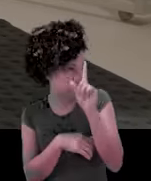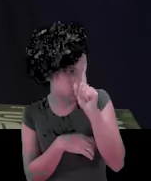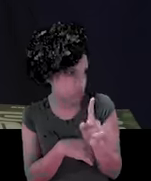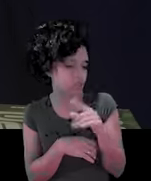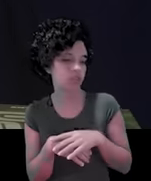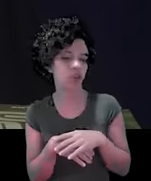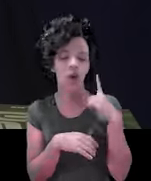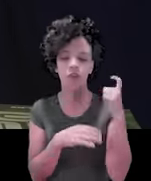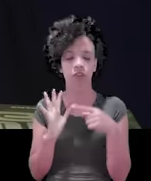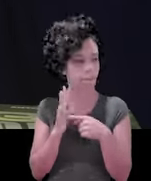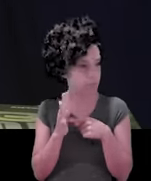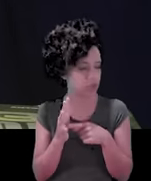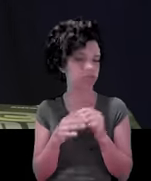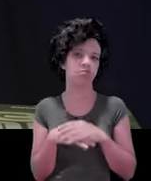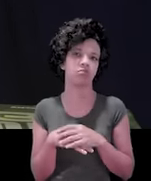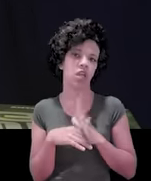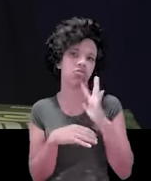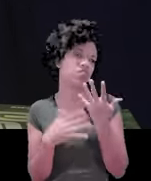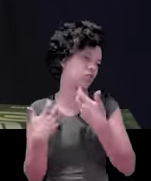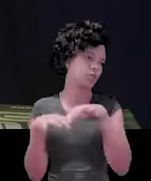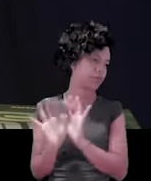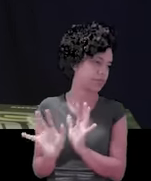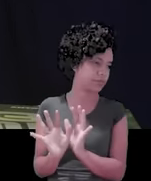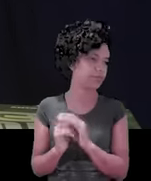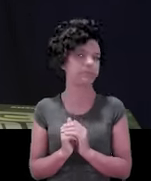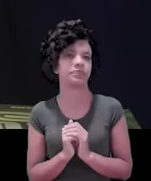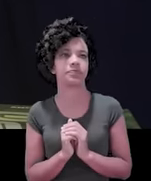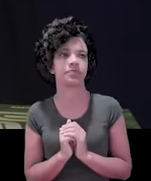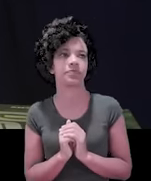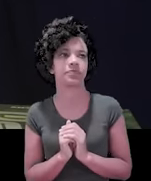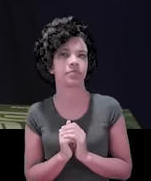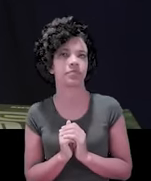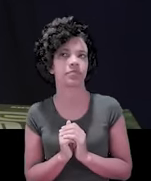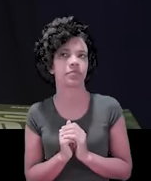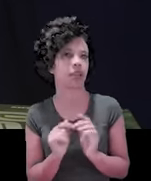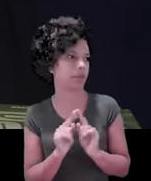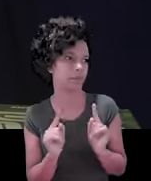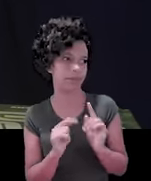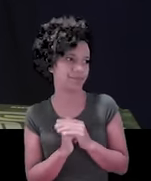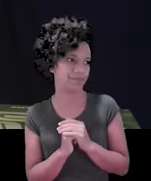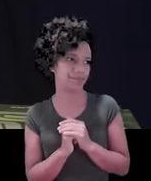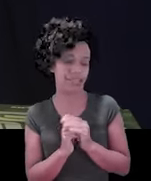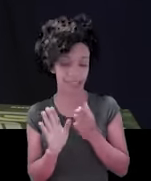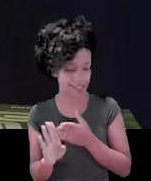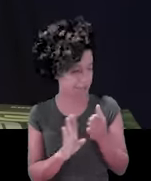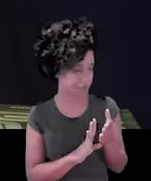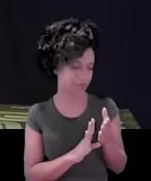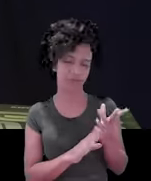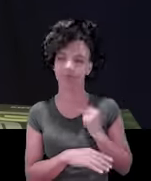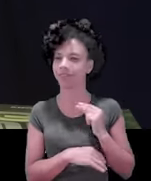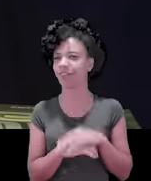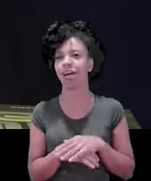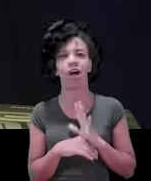quinto dia eu vou ver o motosserra Então decidi que não ia foi jogar no bicho nesse ponto